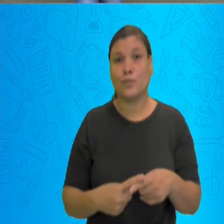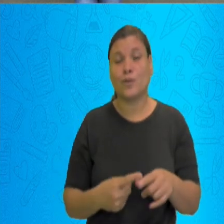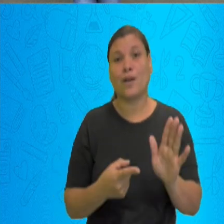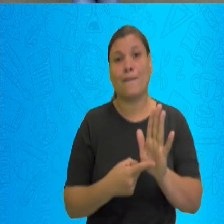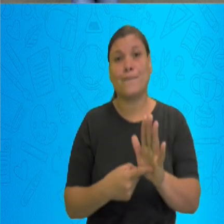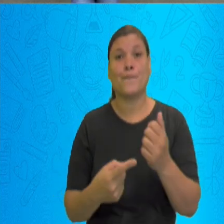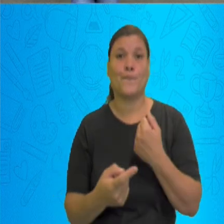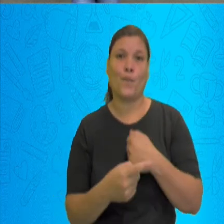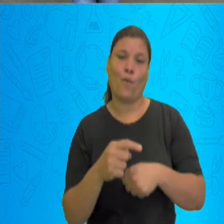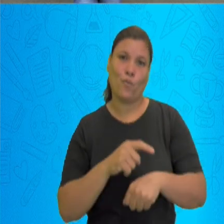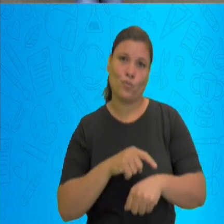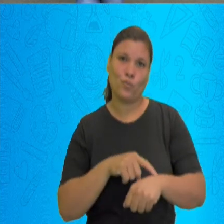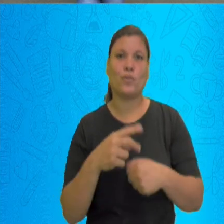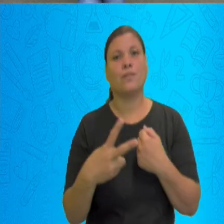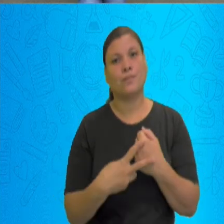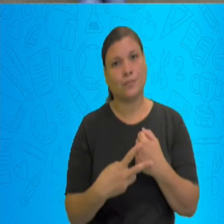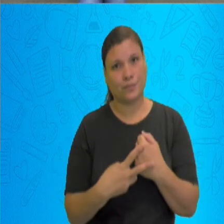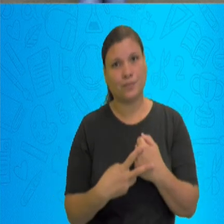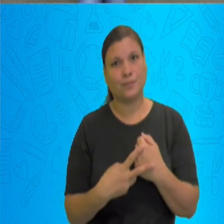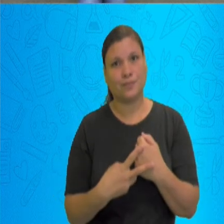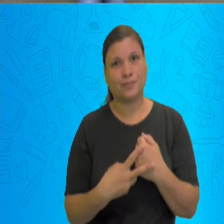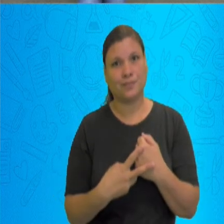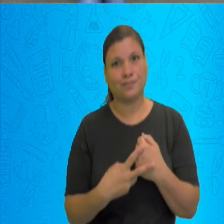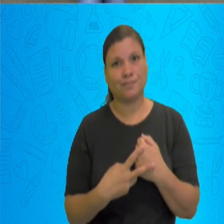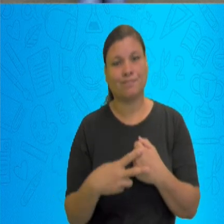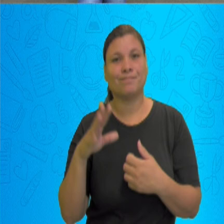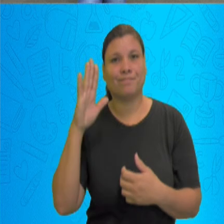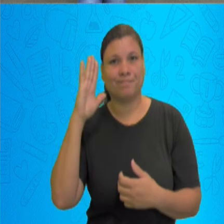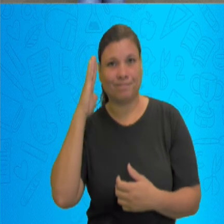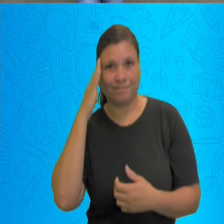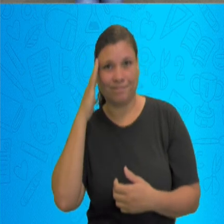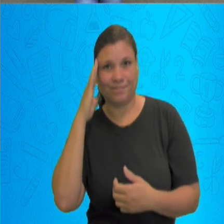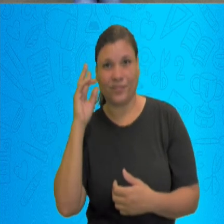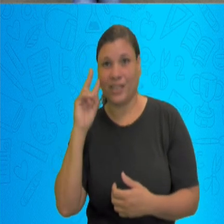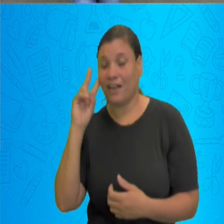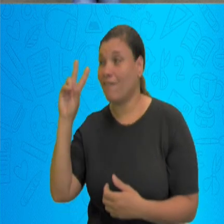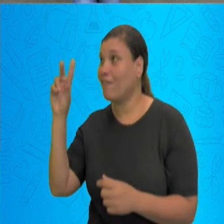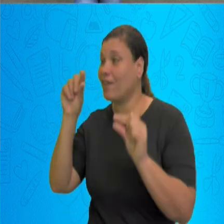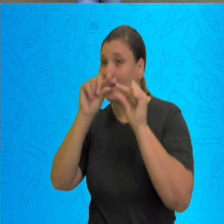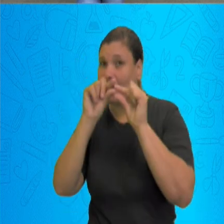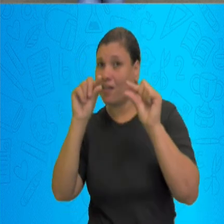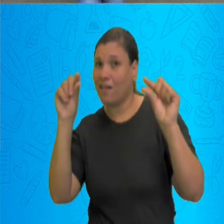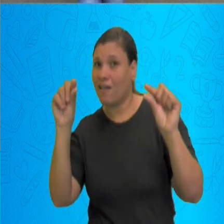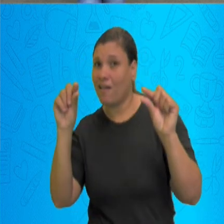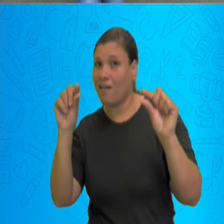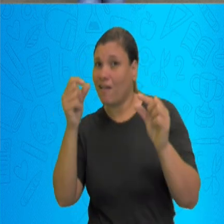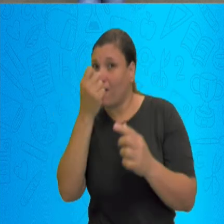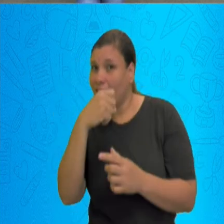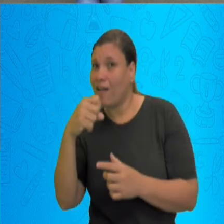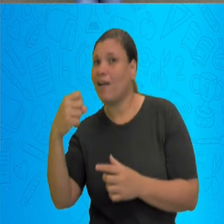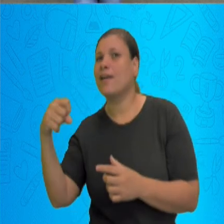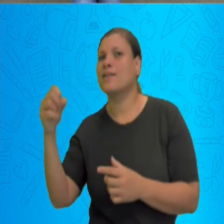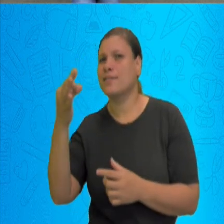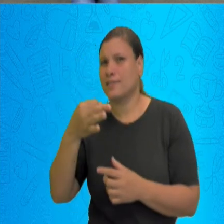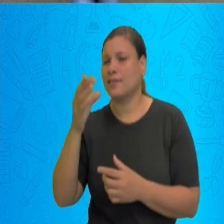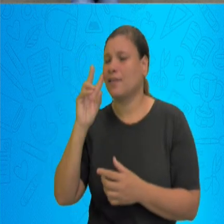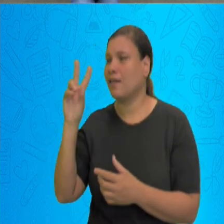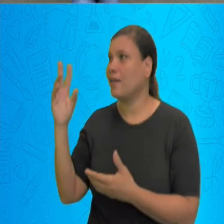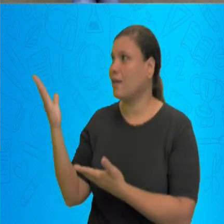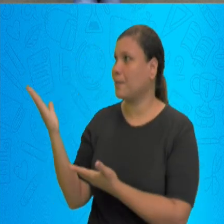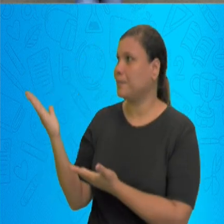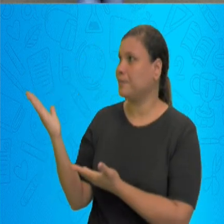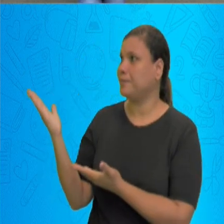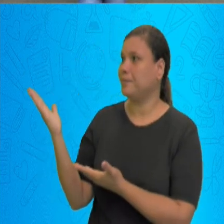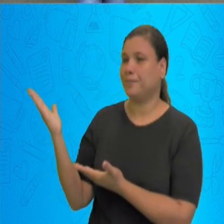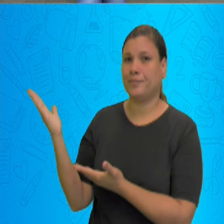uma formalidade e que geralmente, quando se trata da linguagem oral, a linguagem